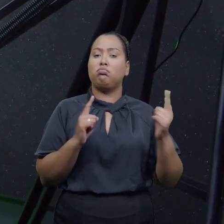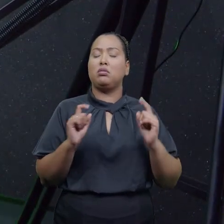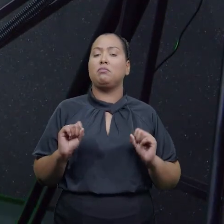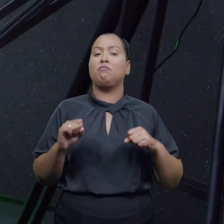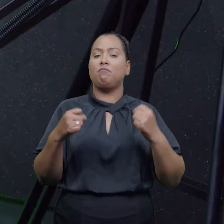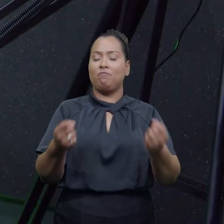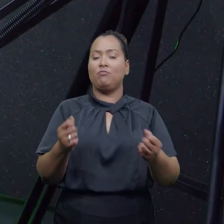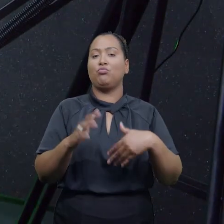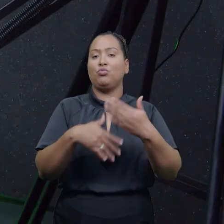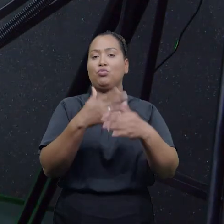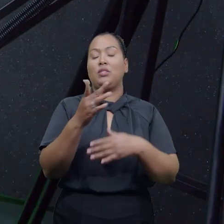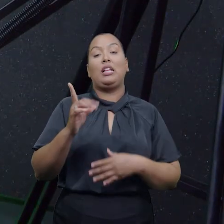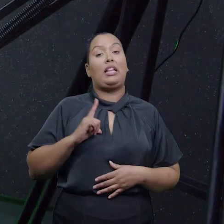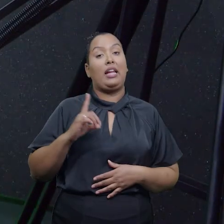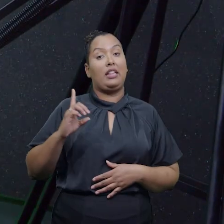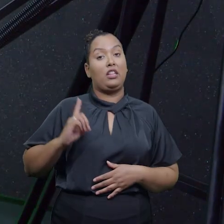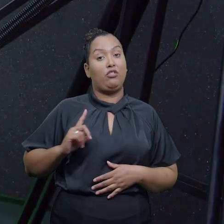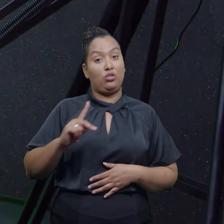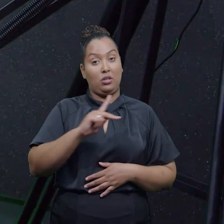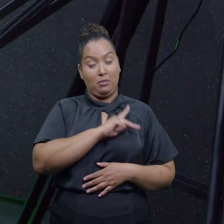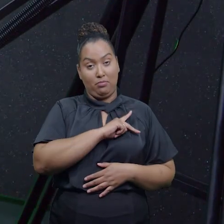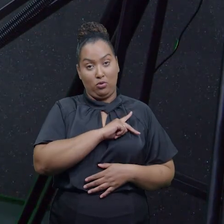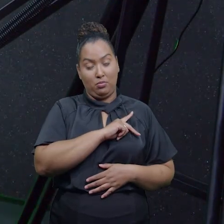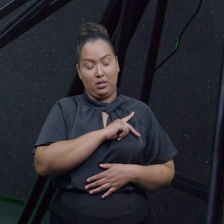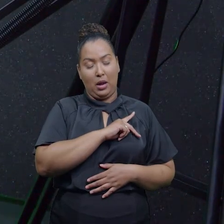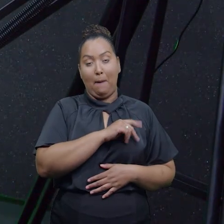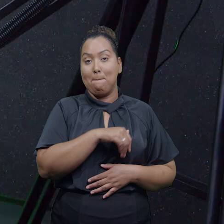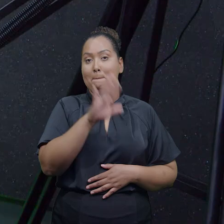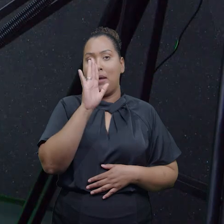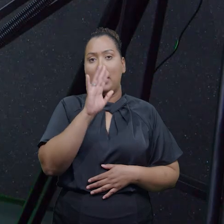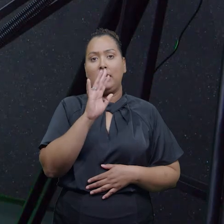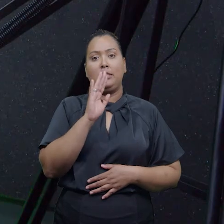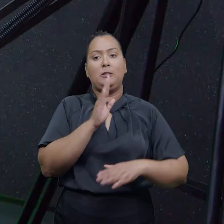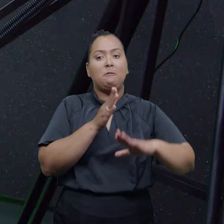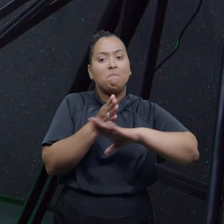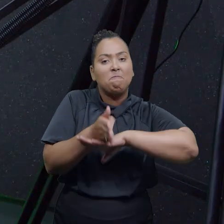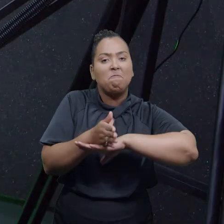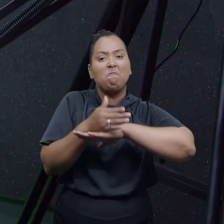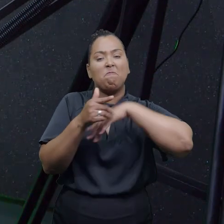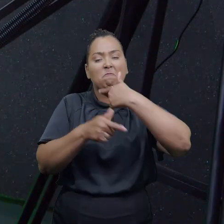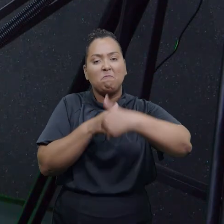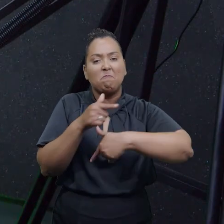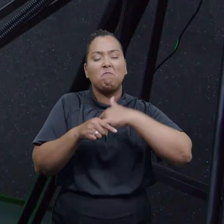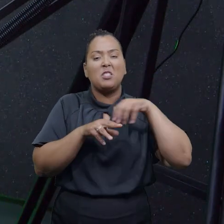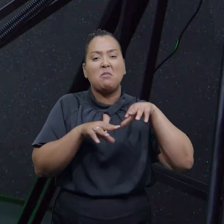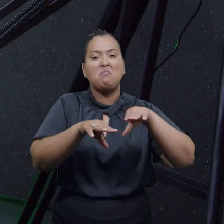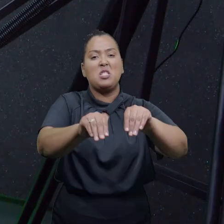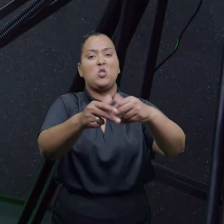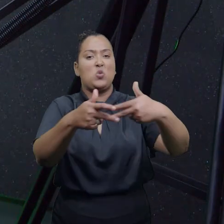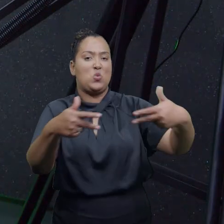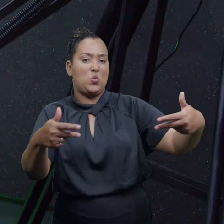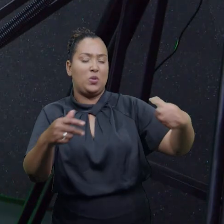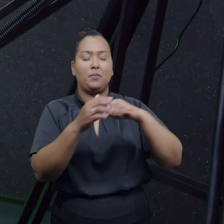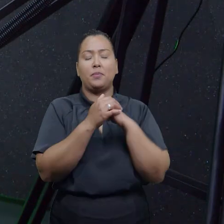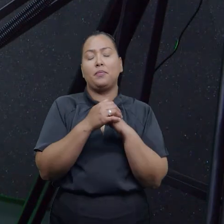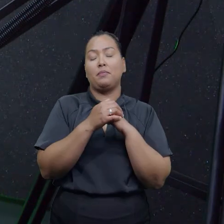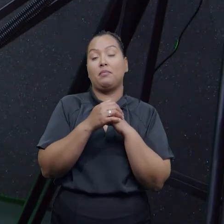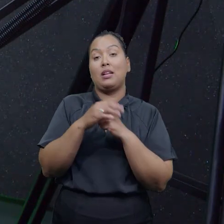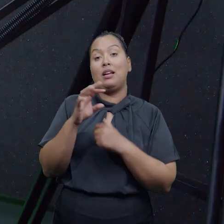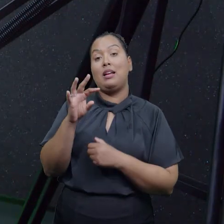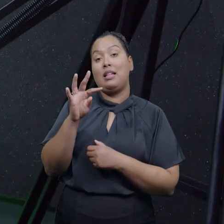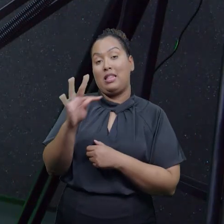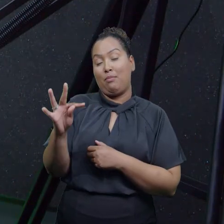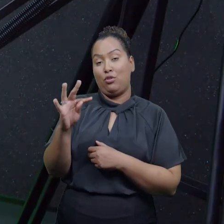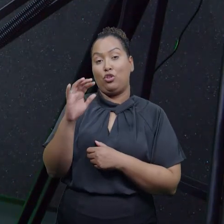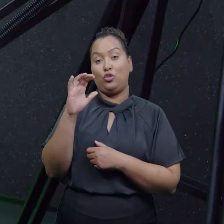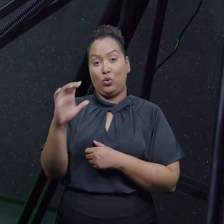temos a Defensoria Pública mais atuante nessa problemática, temos